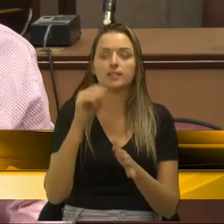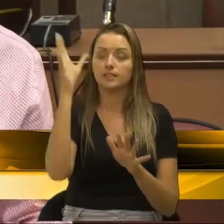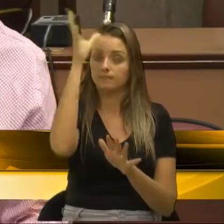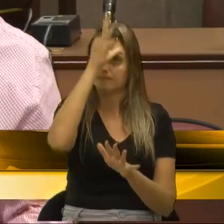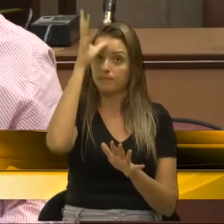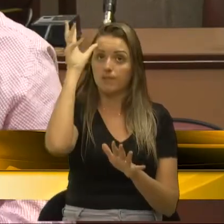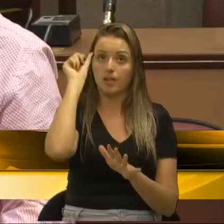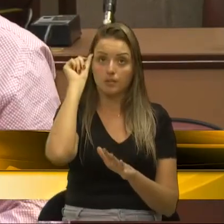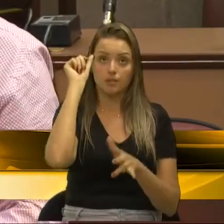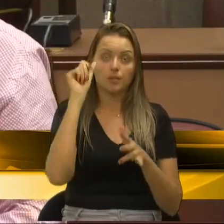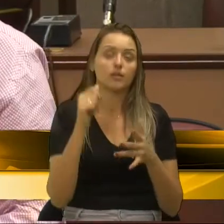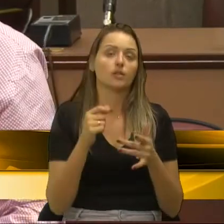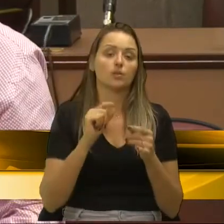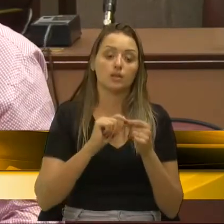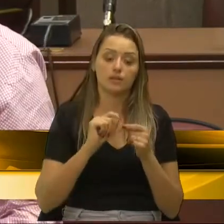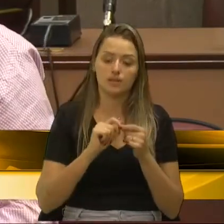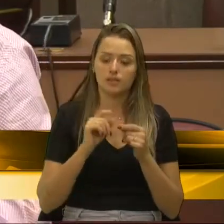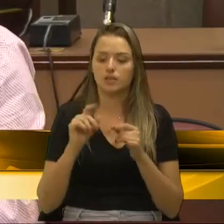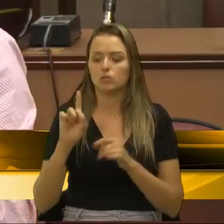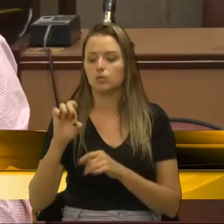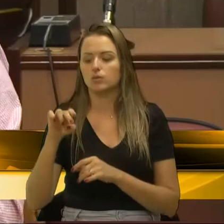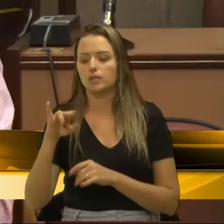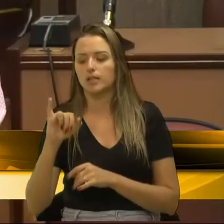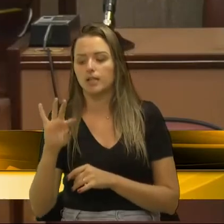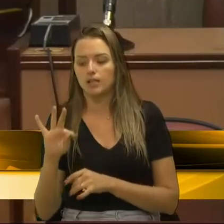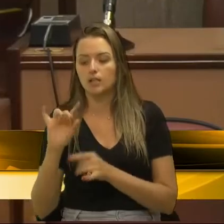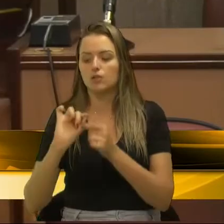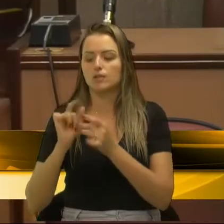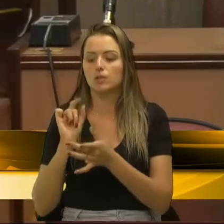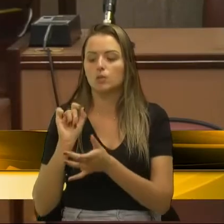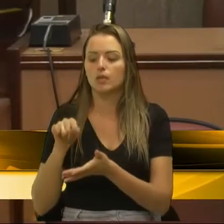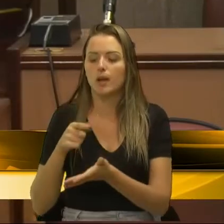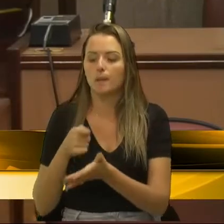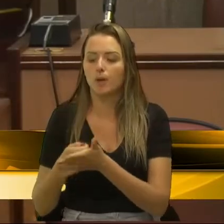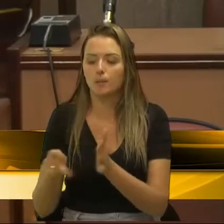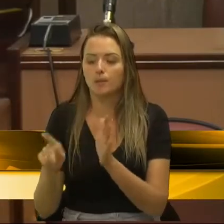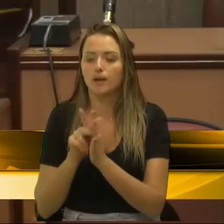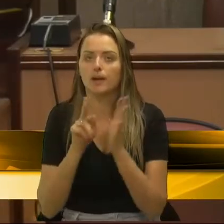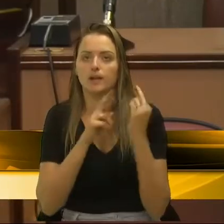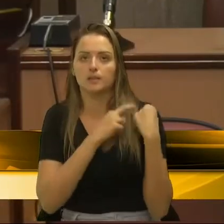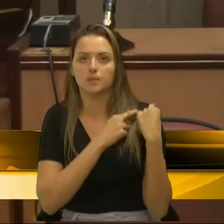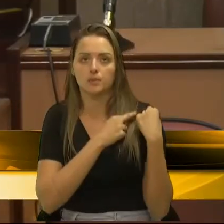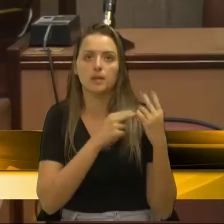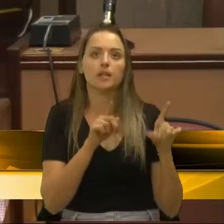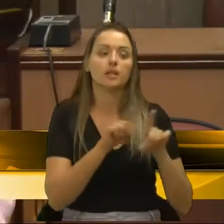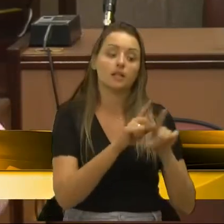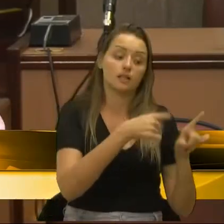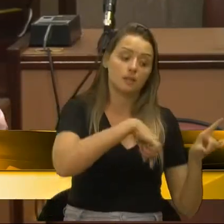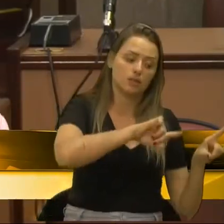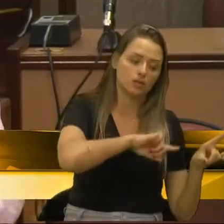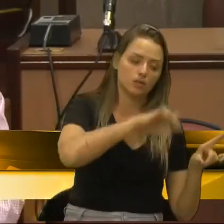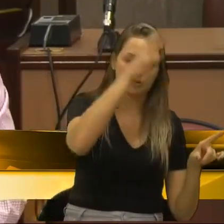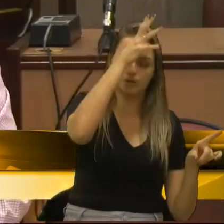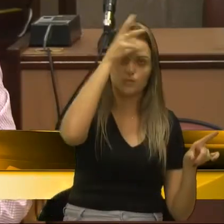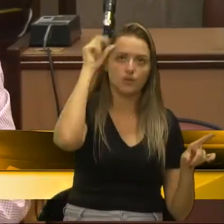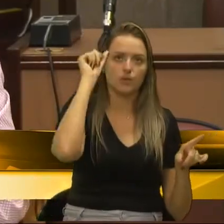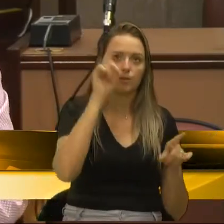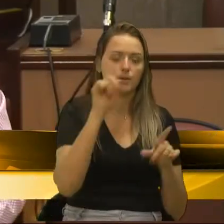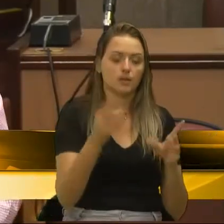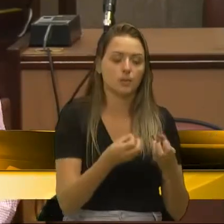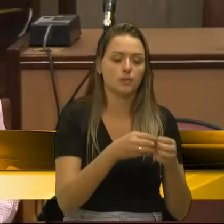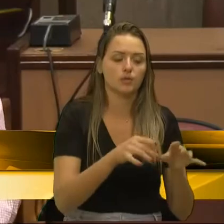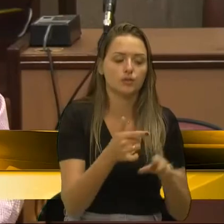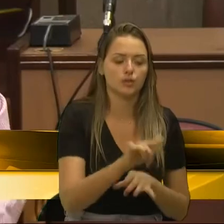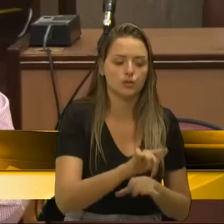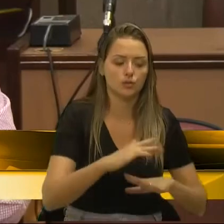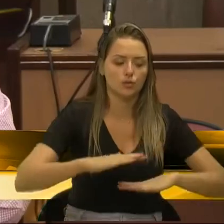o DENIT fazendo a sua obrigação e nós buscando a melhoria dessa rua para que ali na frente não venha danificar o asfalto